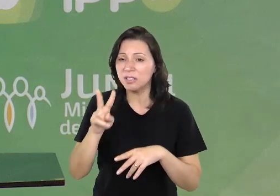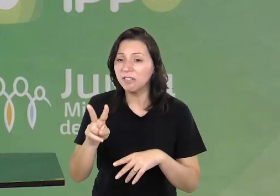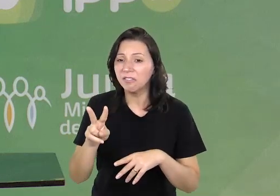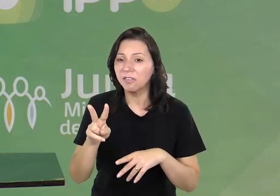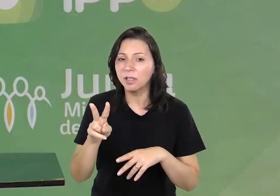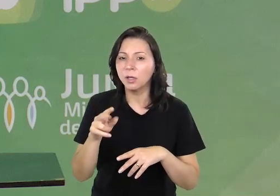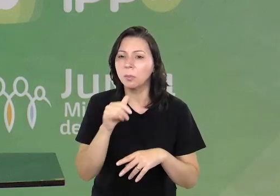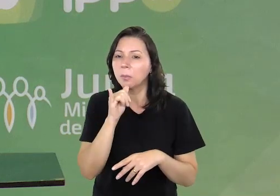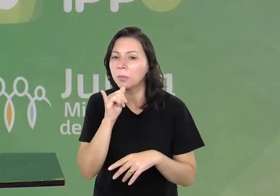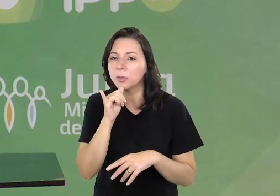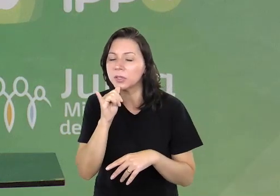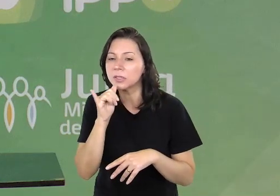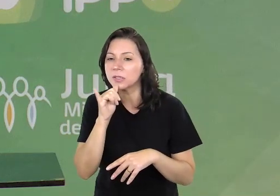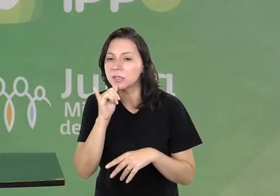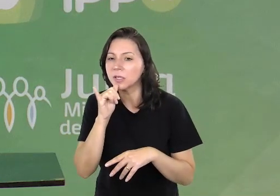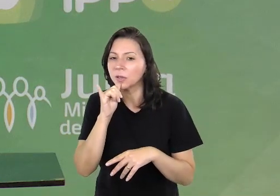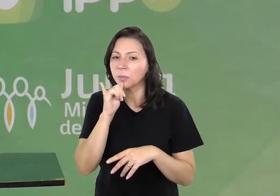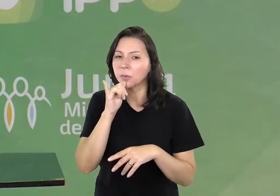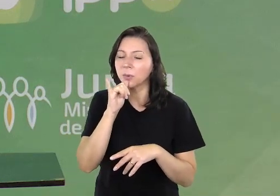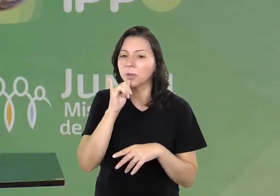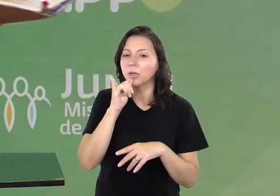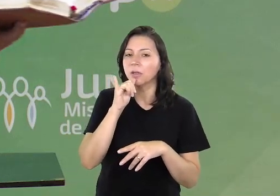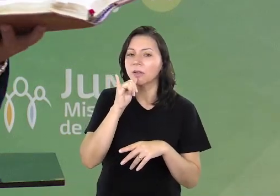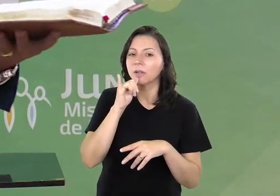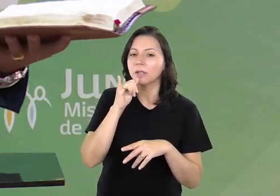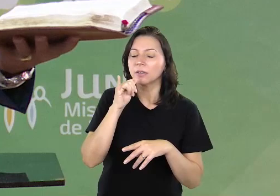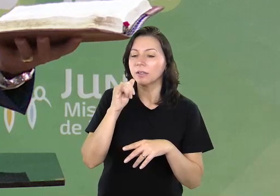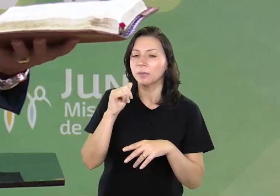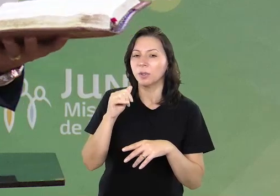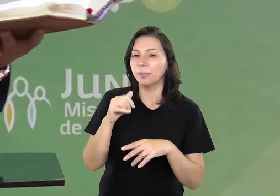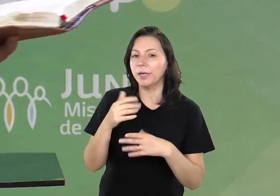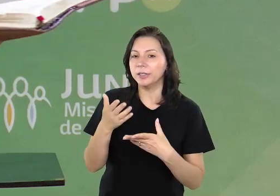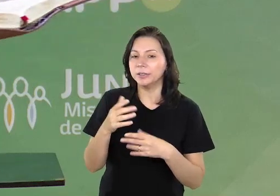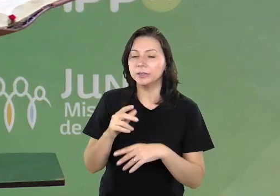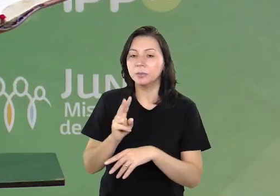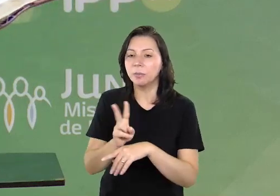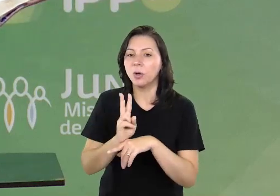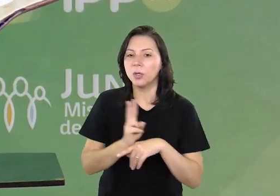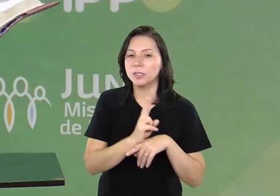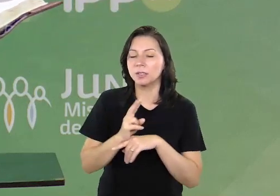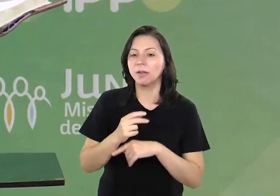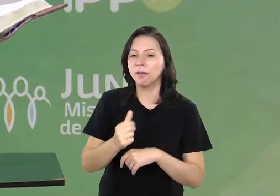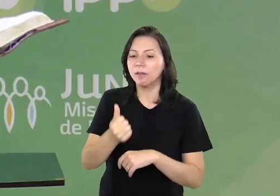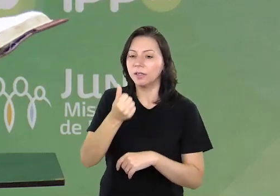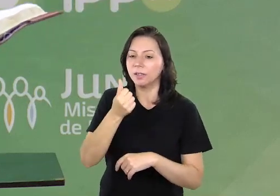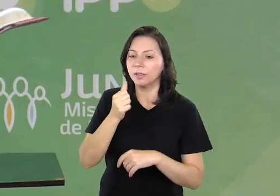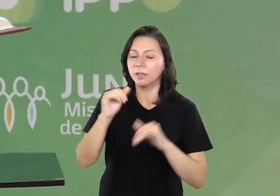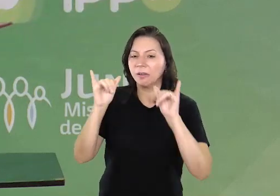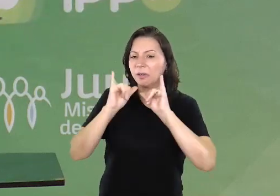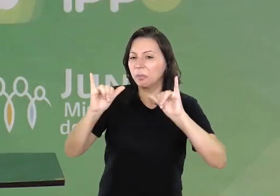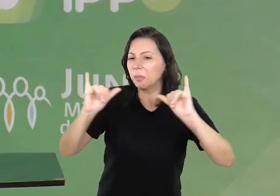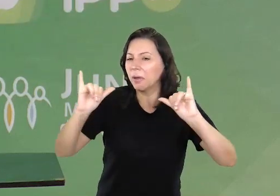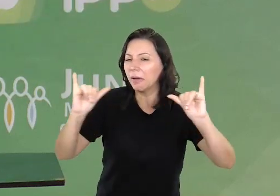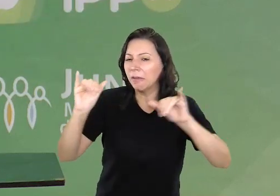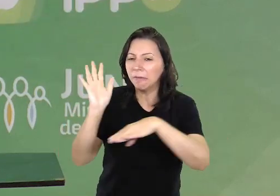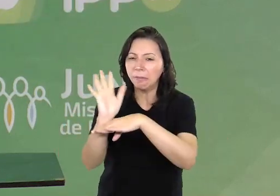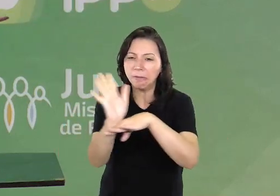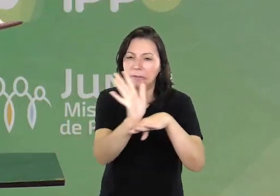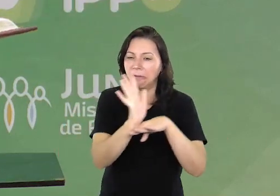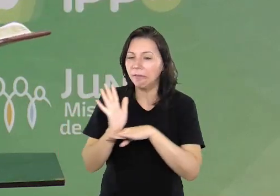alcoólica e esses eu vou experimentar eu vou beber tá decidido tá resolvido